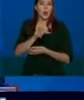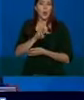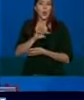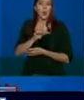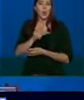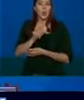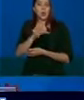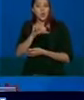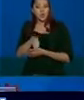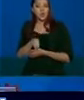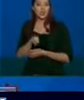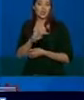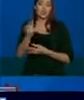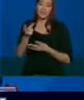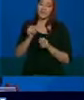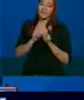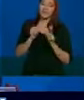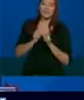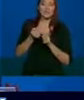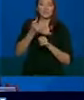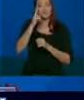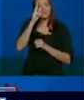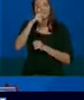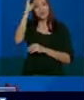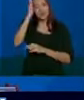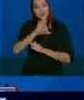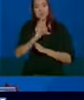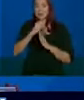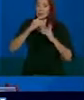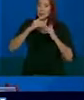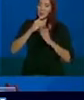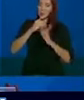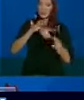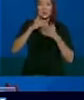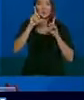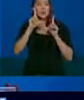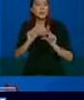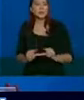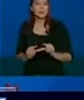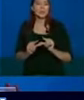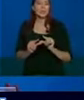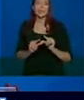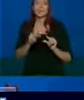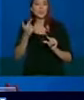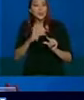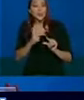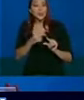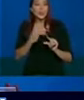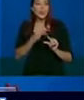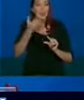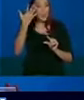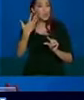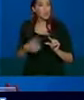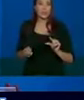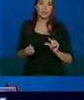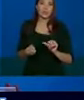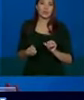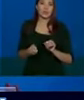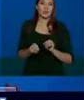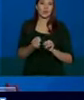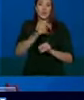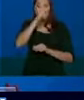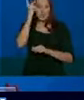E na hora que nós estamos fazendo esse sacrifício, que o gigante caiu, o Brasil está no chão, é inaceitável que